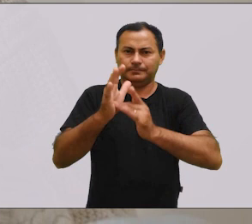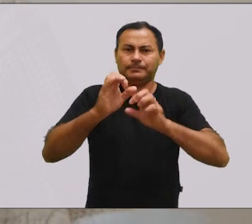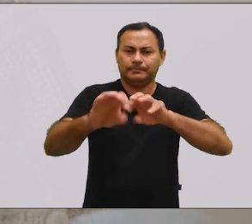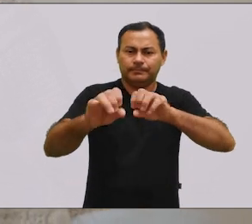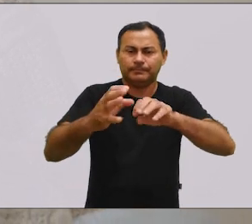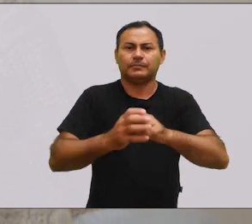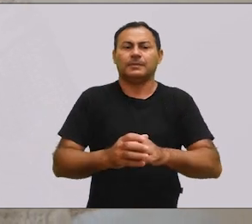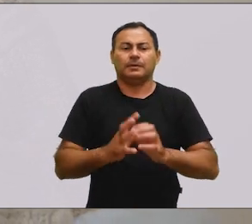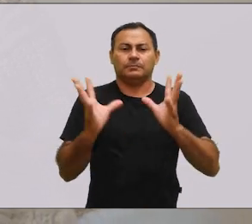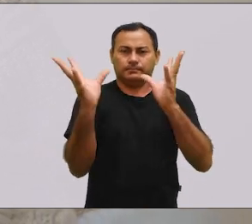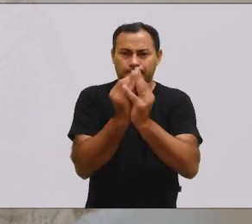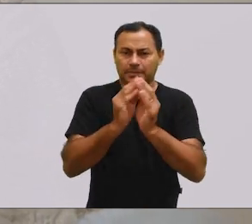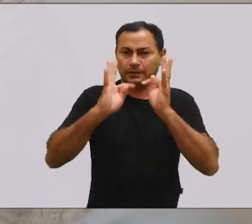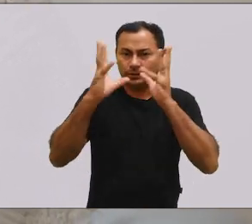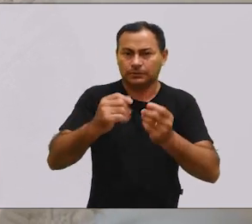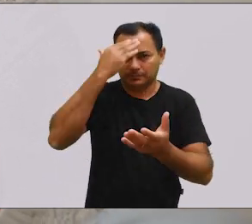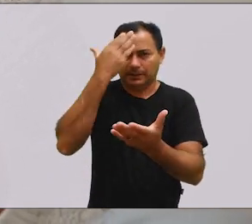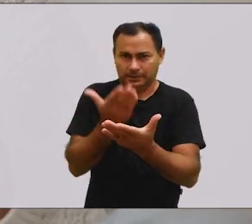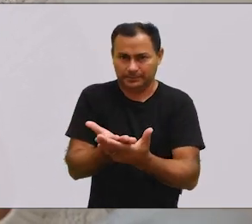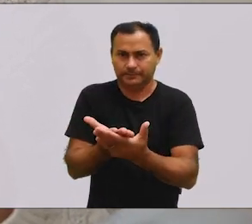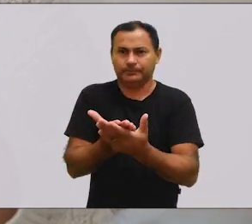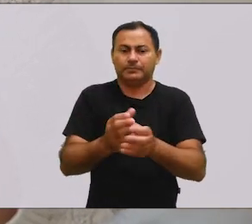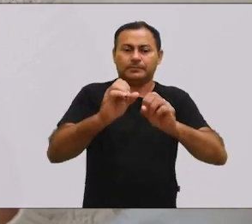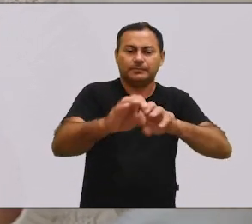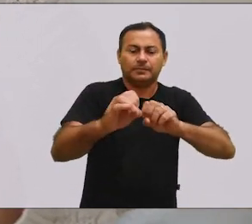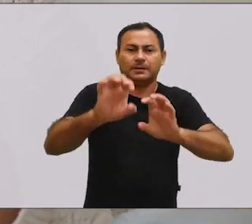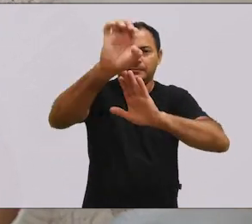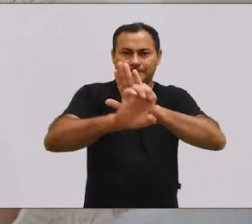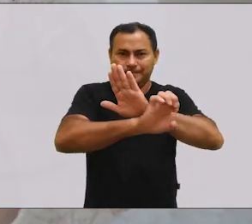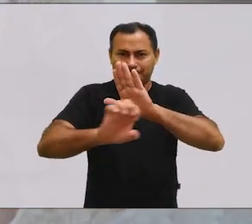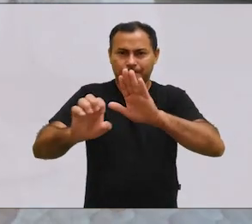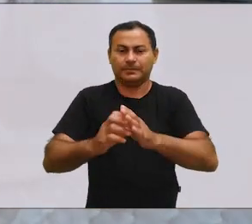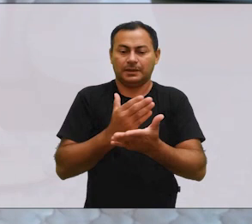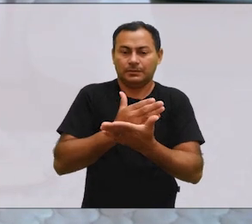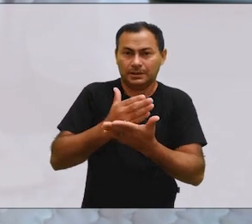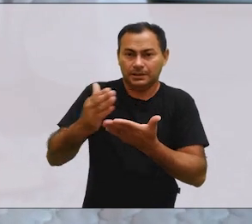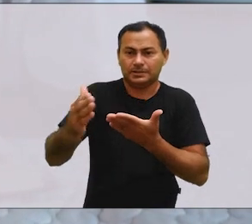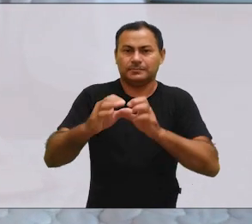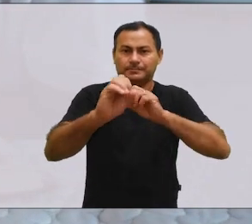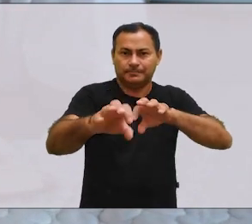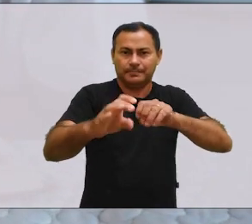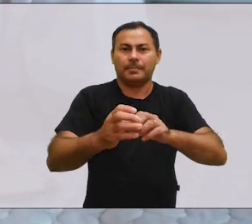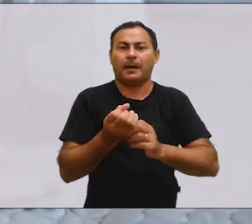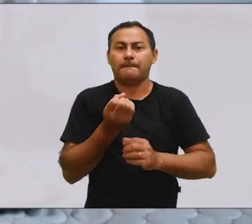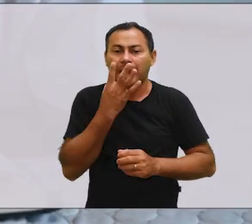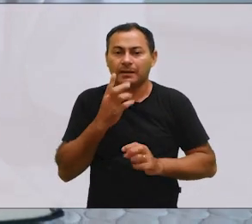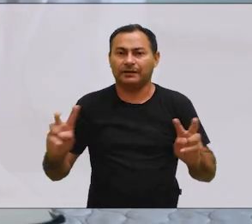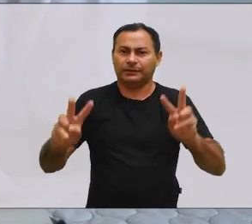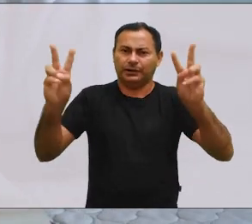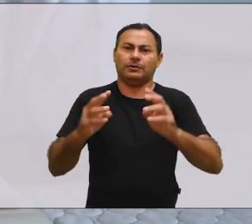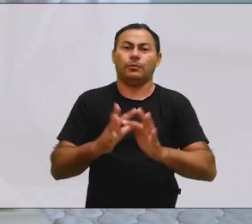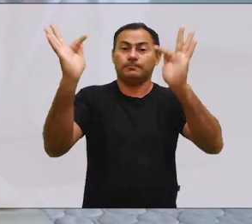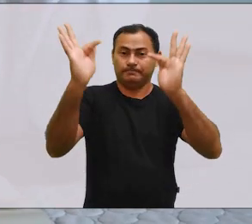ensinou, o grande resumo de tudo que ele creu e ensinou nos evangelhos. O início desse ensino, as